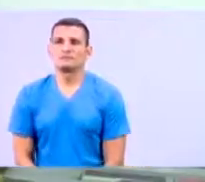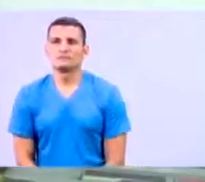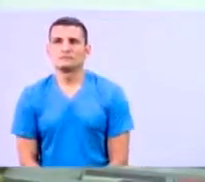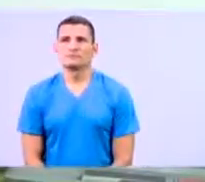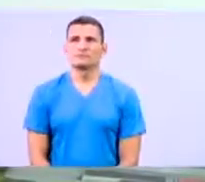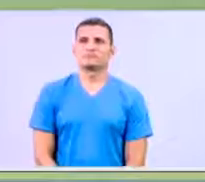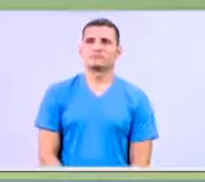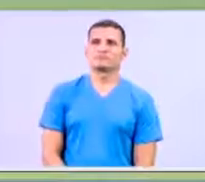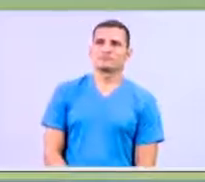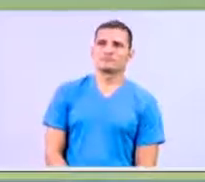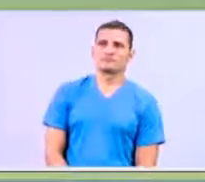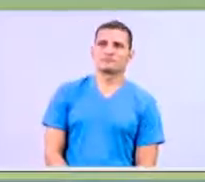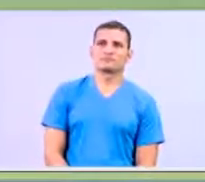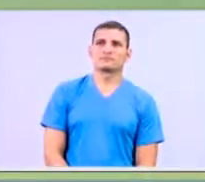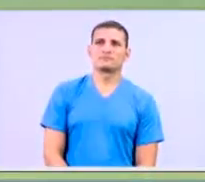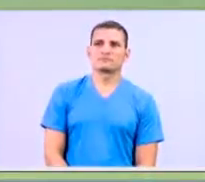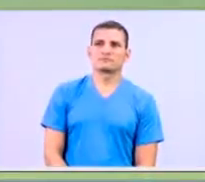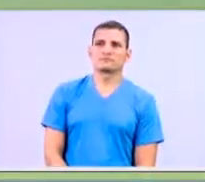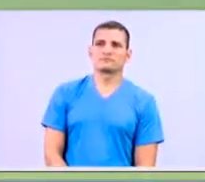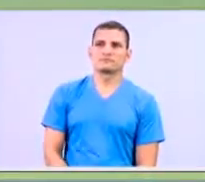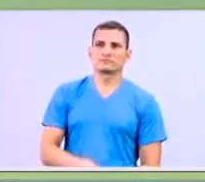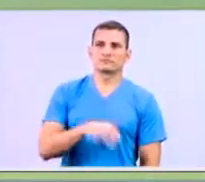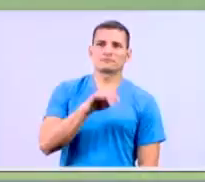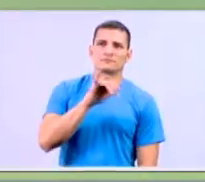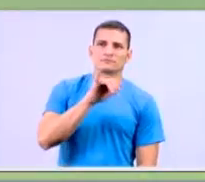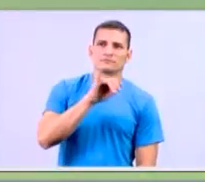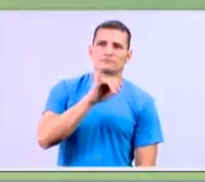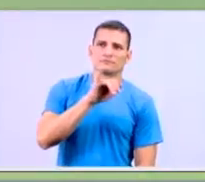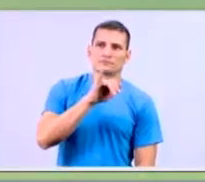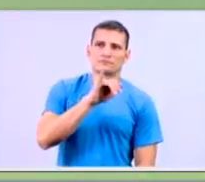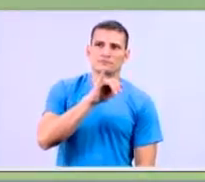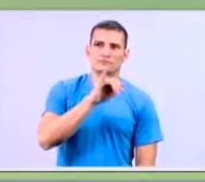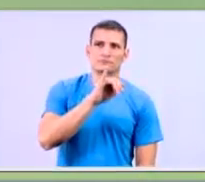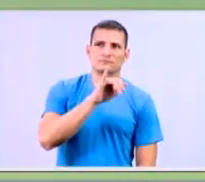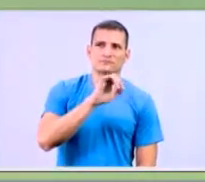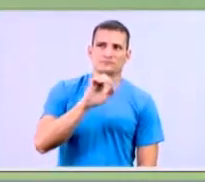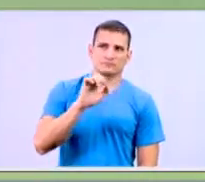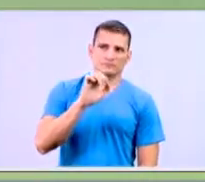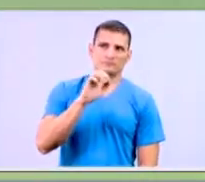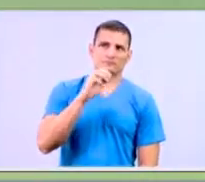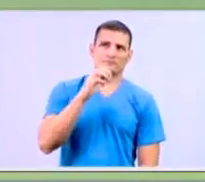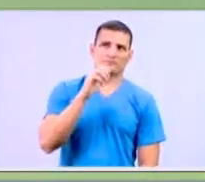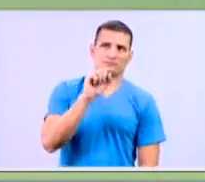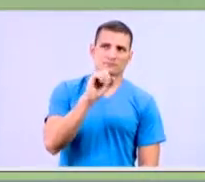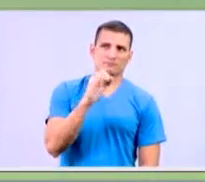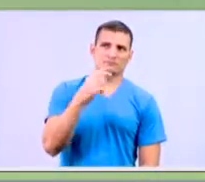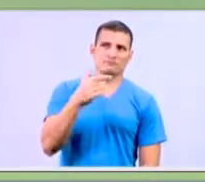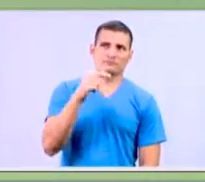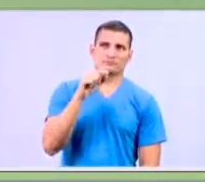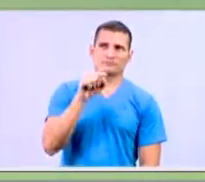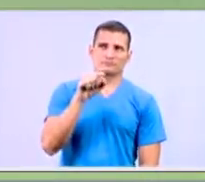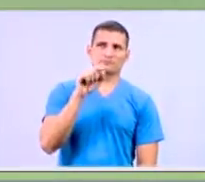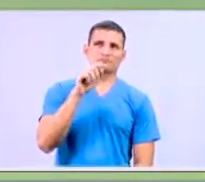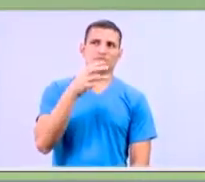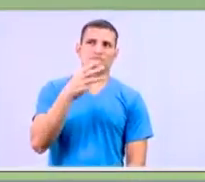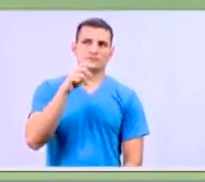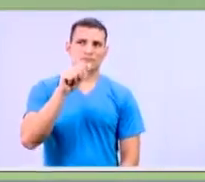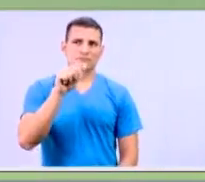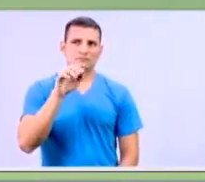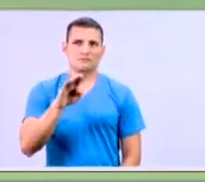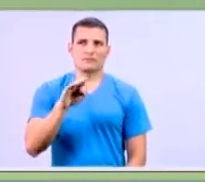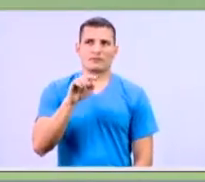padrões. Vamos para o próximo? O I3E 802.AB. Ele é também chamado